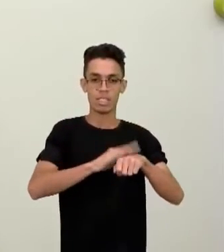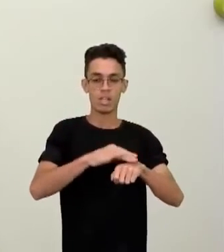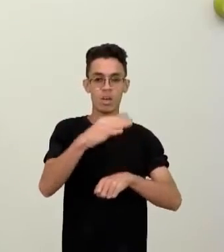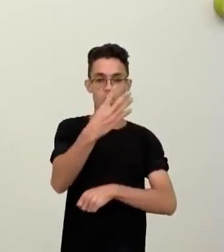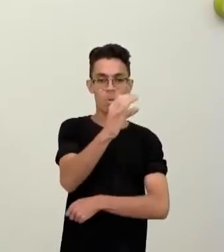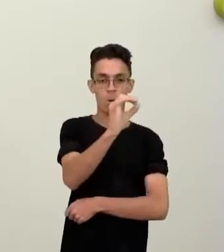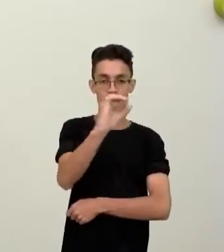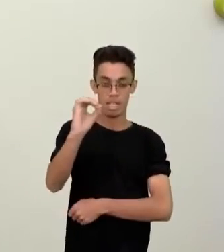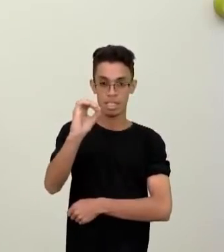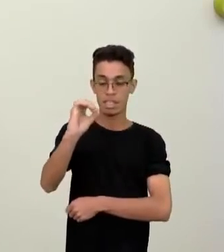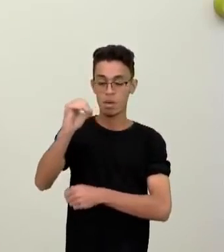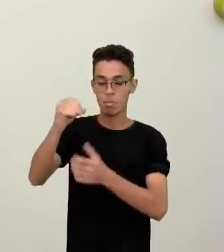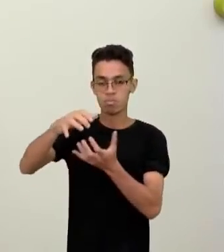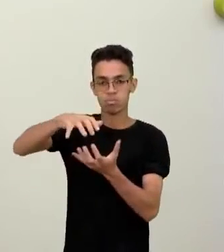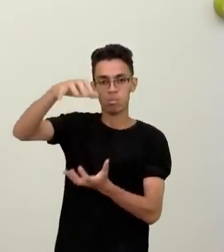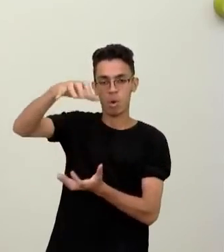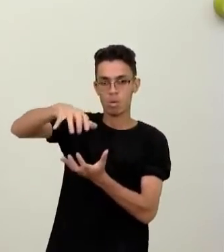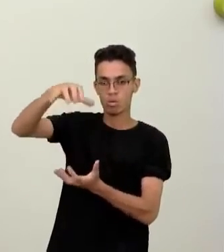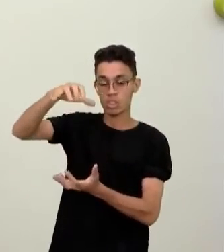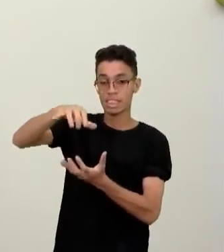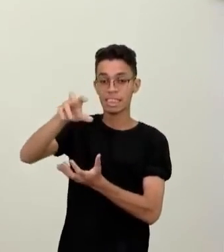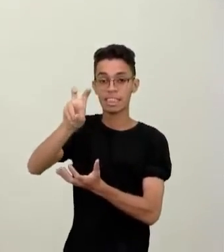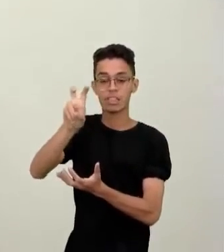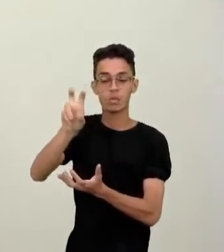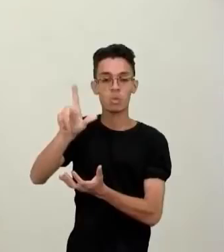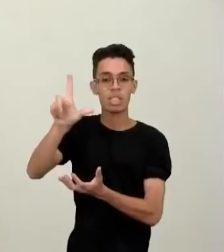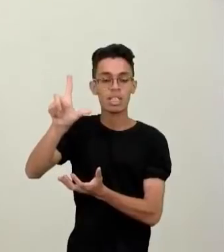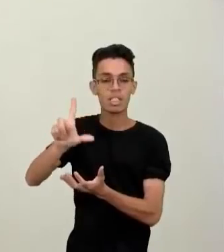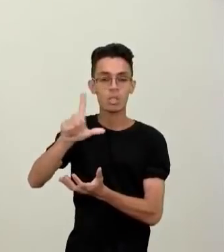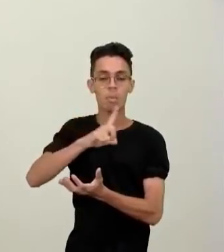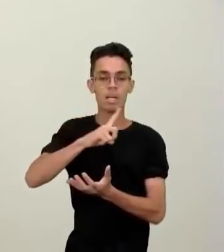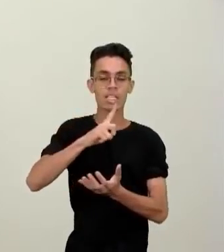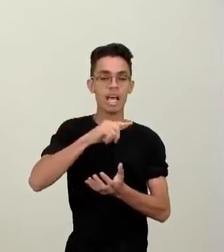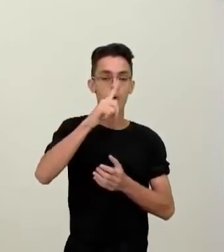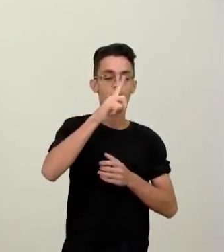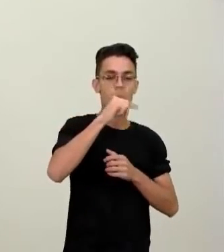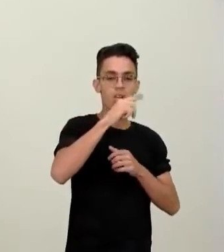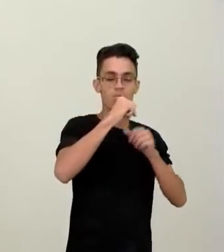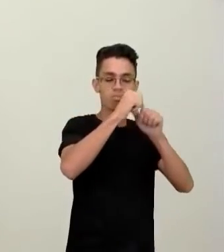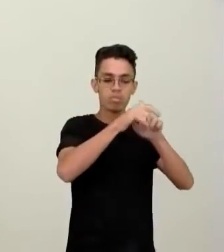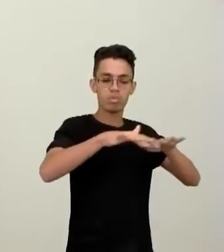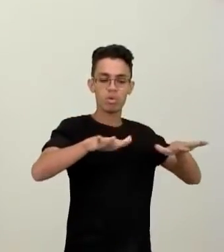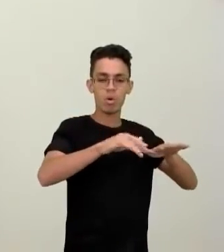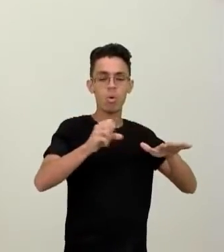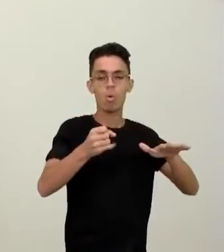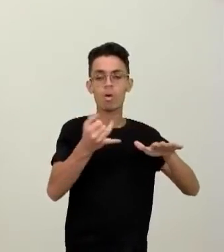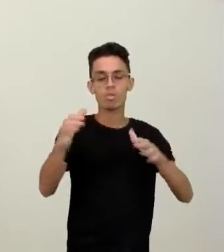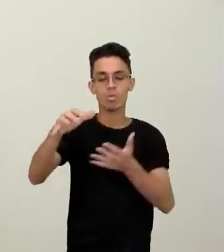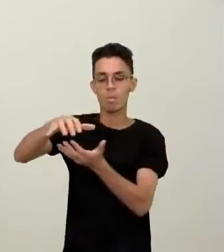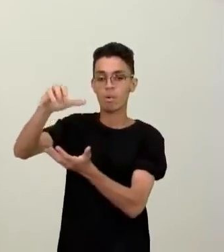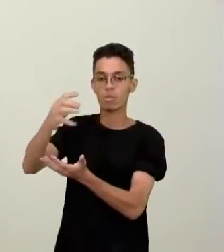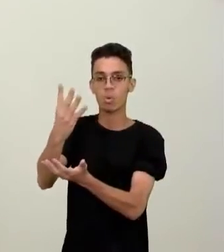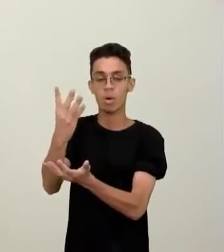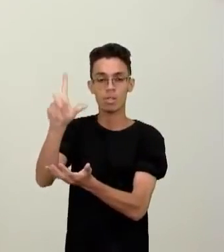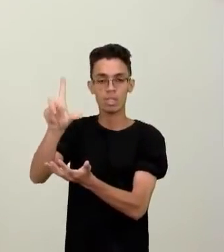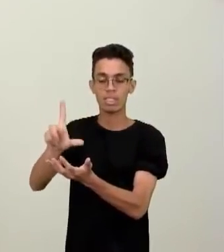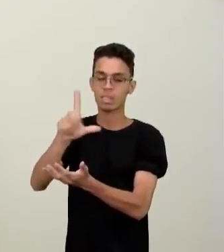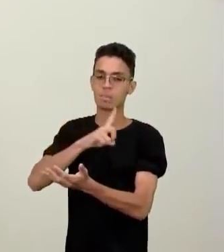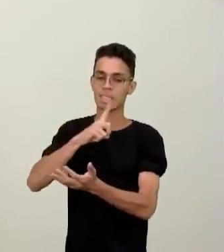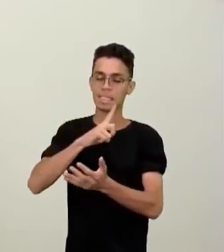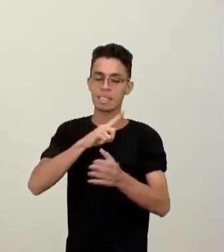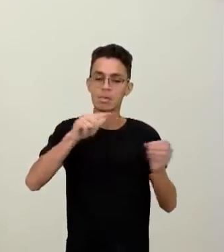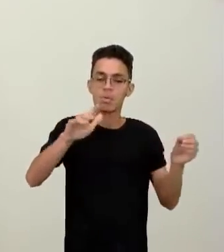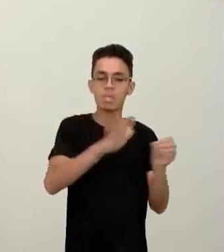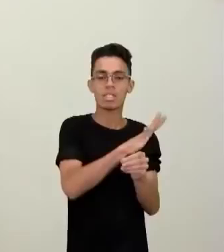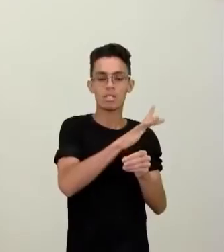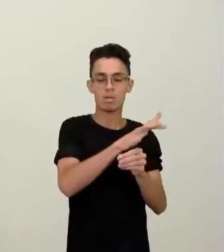40 baldes de 5 litros para encher um tanque. Quantos baldes de 4 litros serão necessários para encher o mesmo